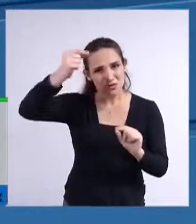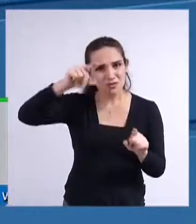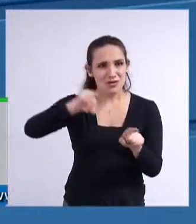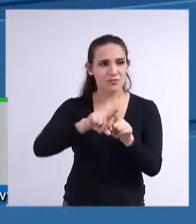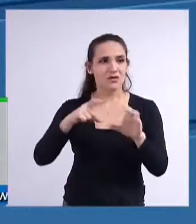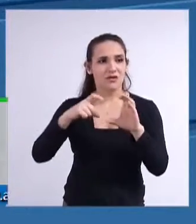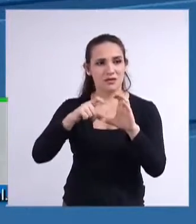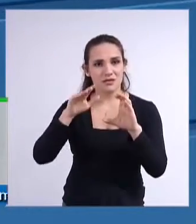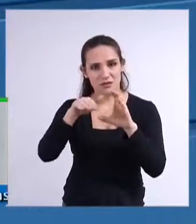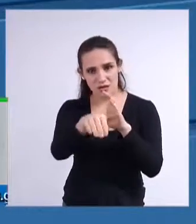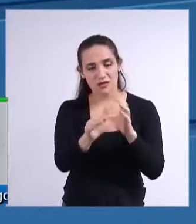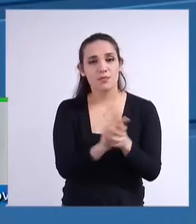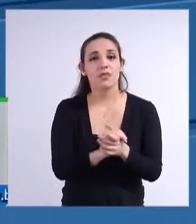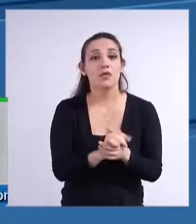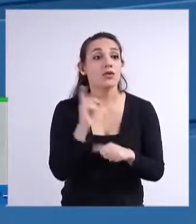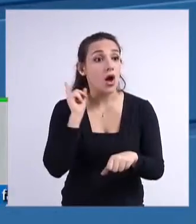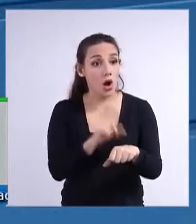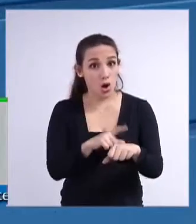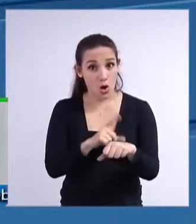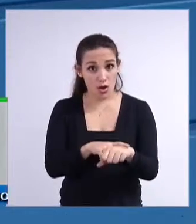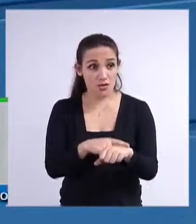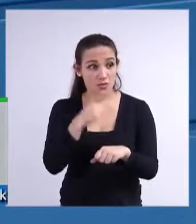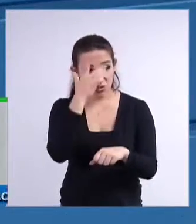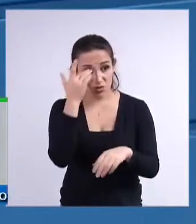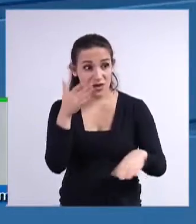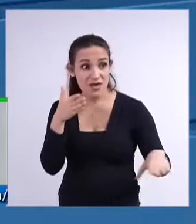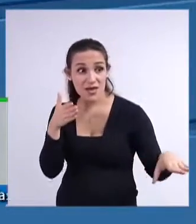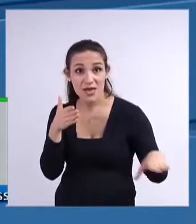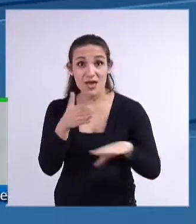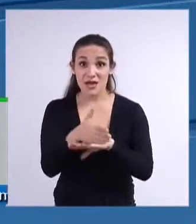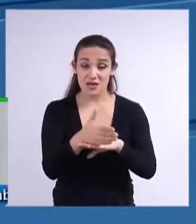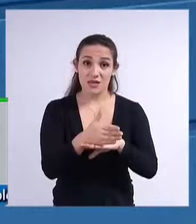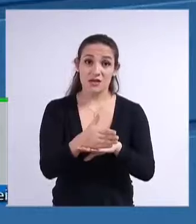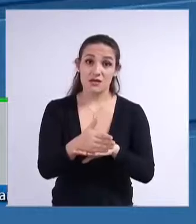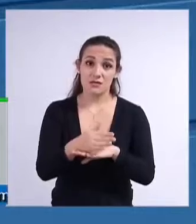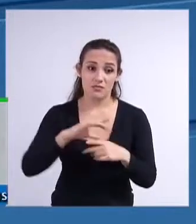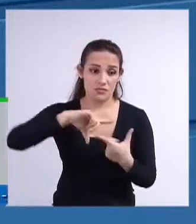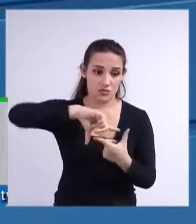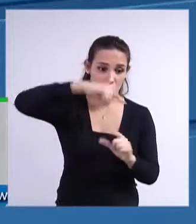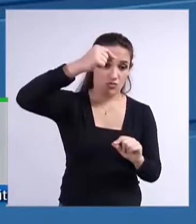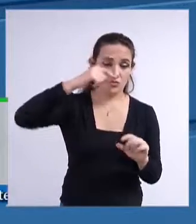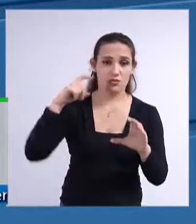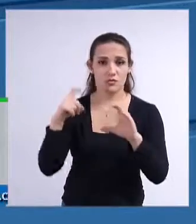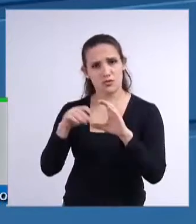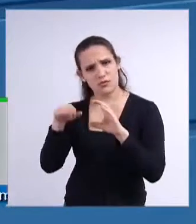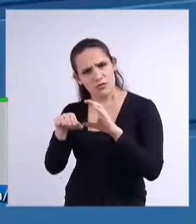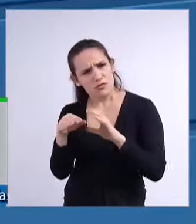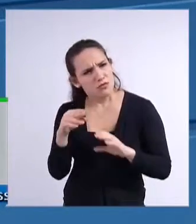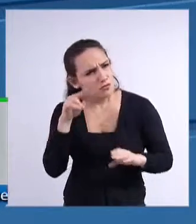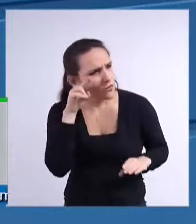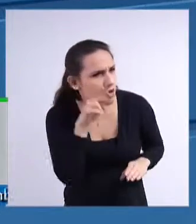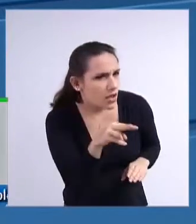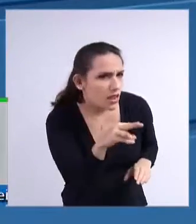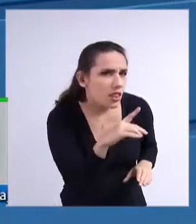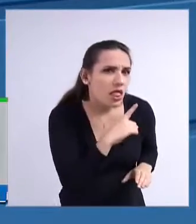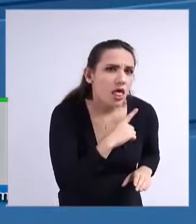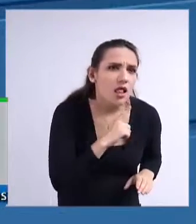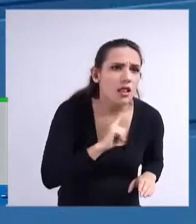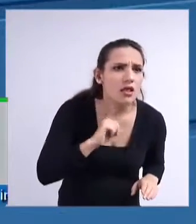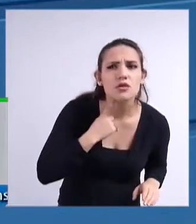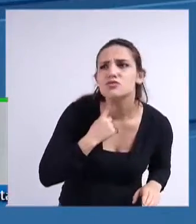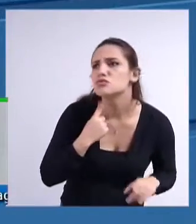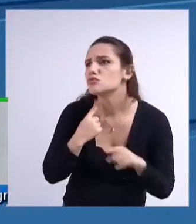da água ou da energia, a informação ao poder público de terrenos abandonados, de vestígio onde pode ser